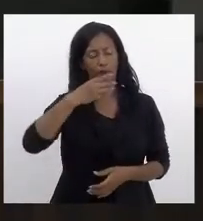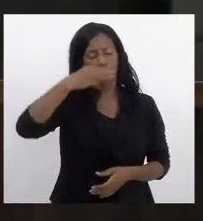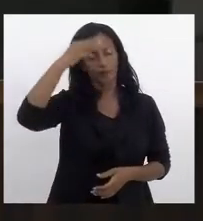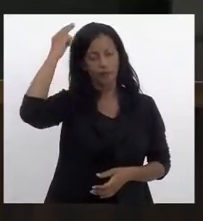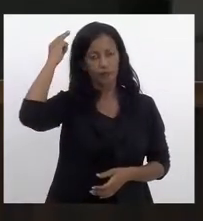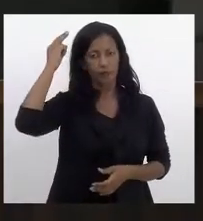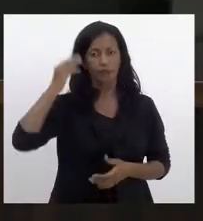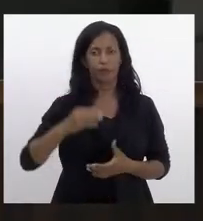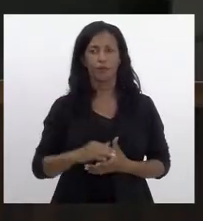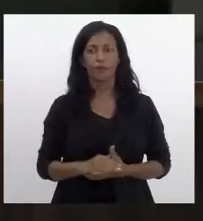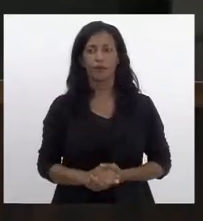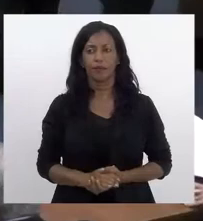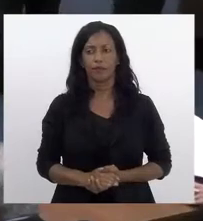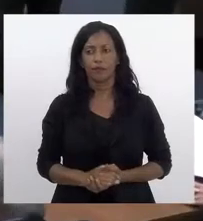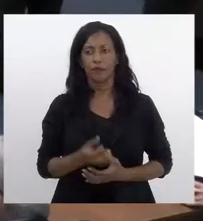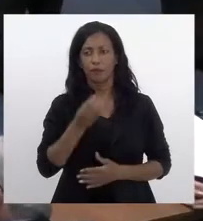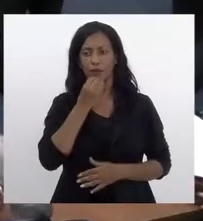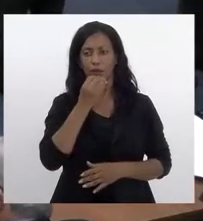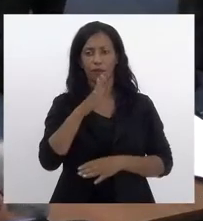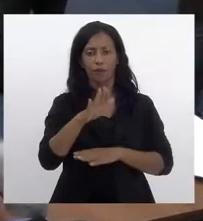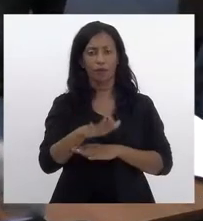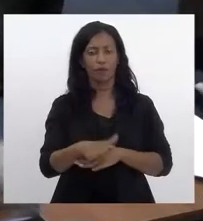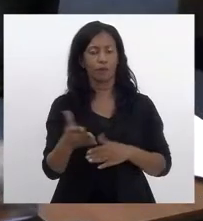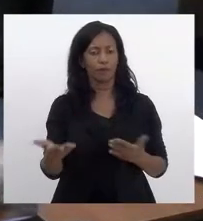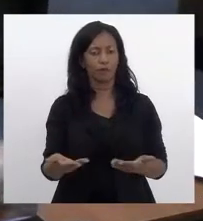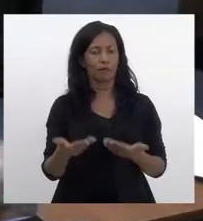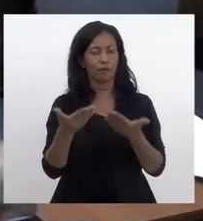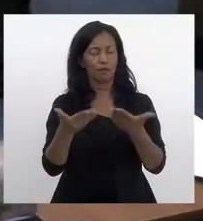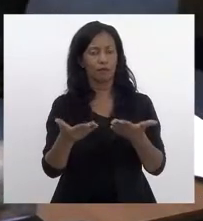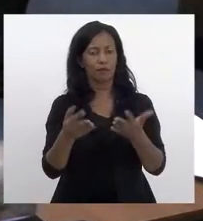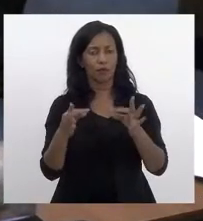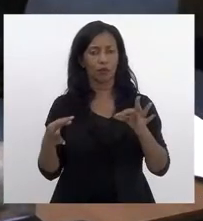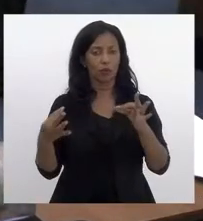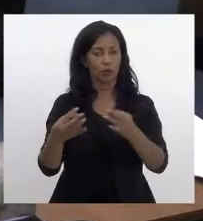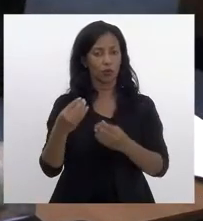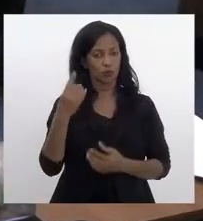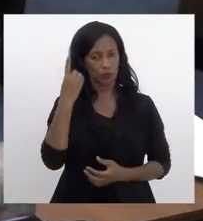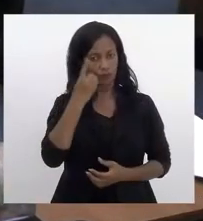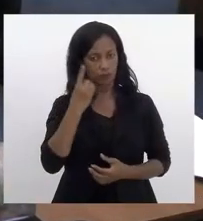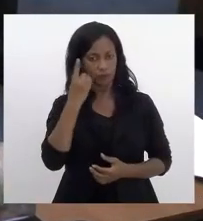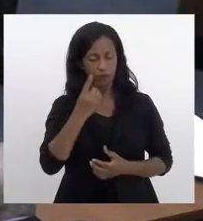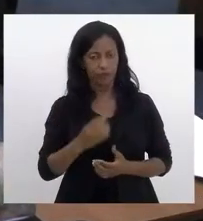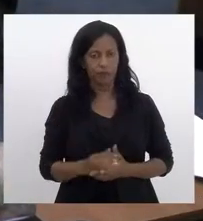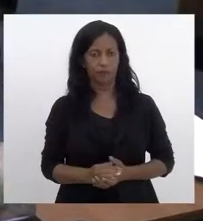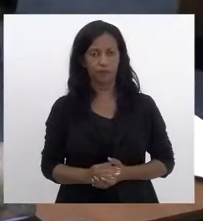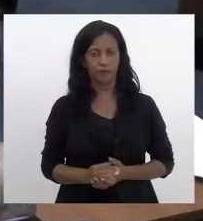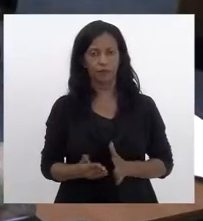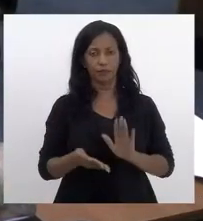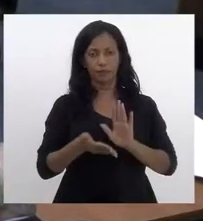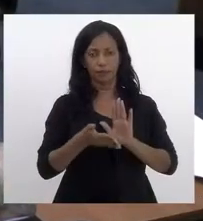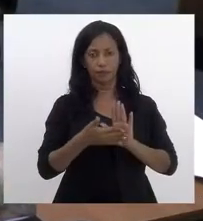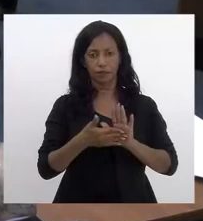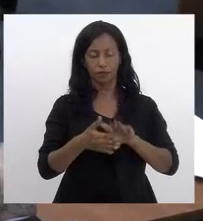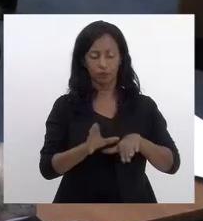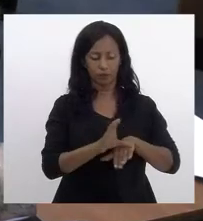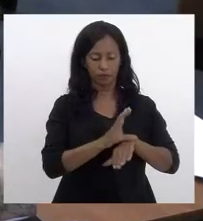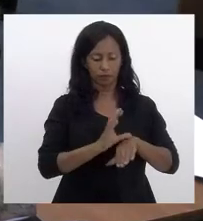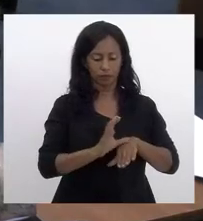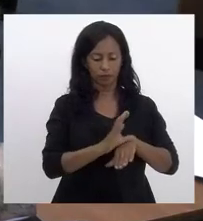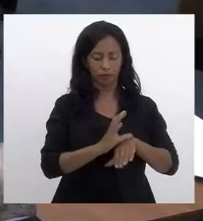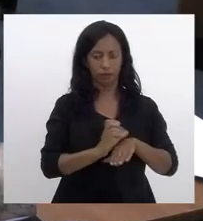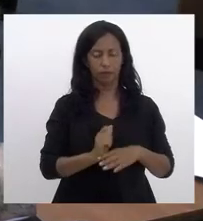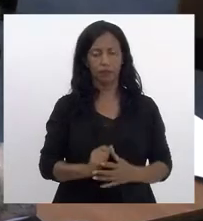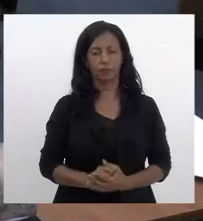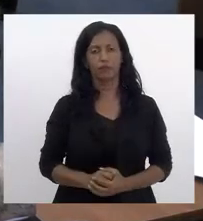Pacheco. Boa tarde, senhor presidente. Boa tarde, senhoras deputadas, senhores deputados. O parecer é pela